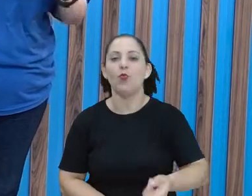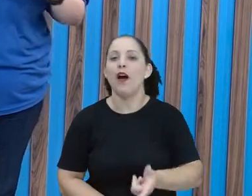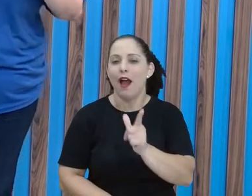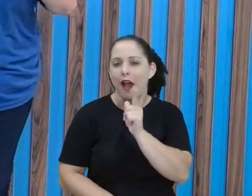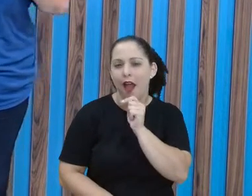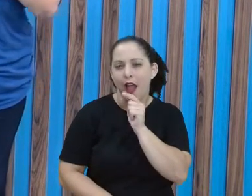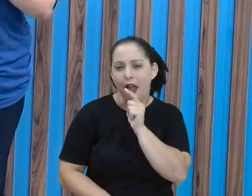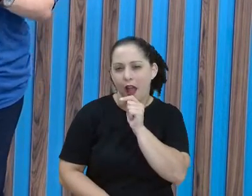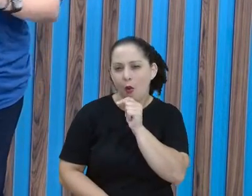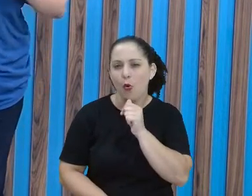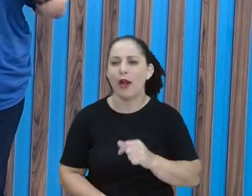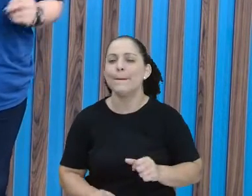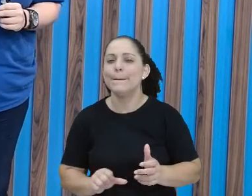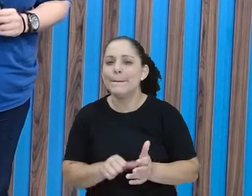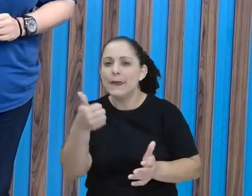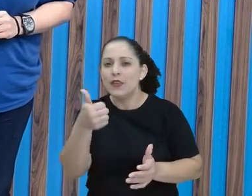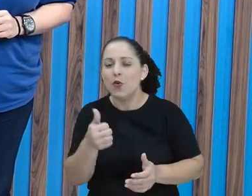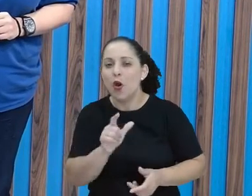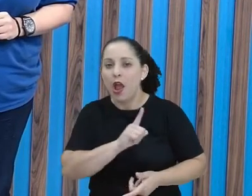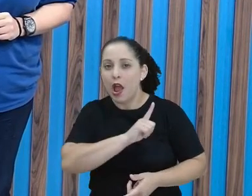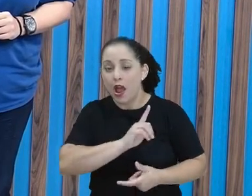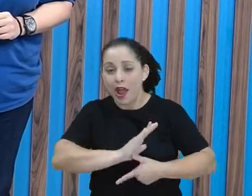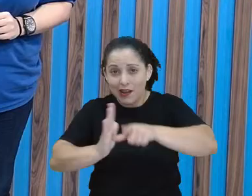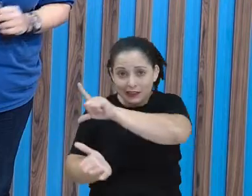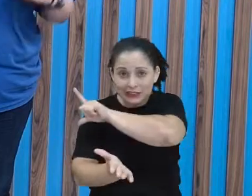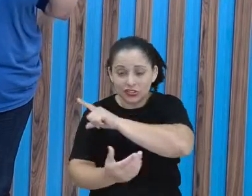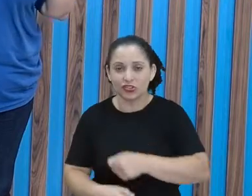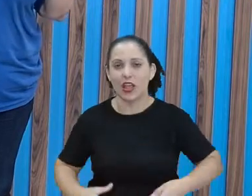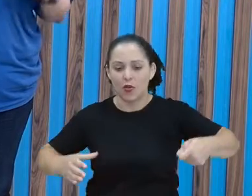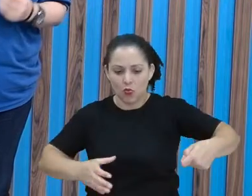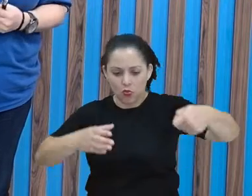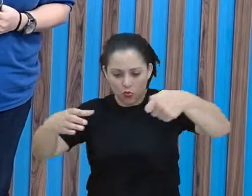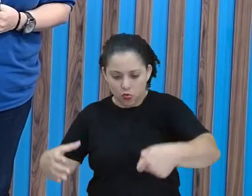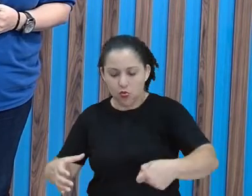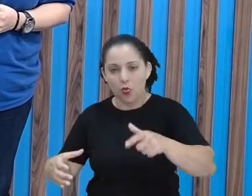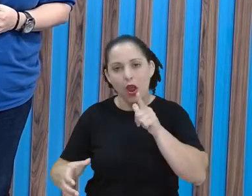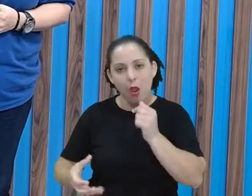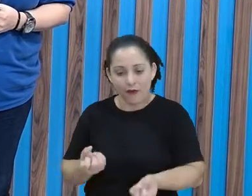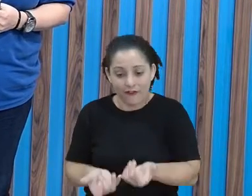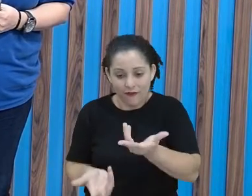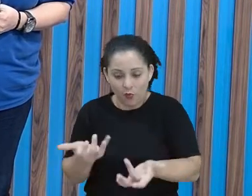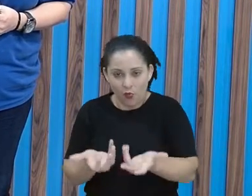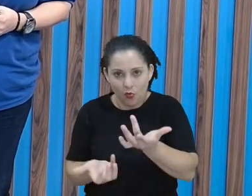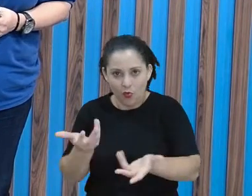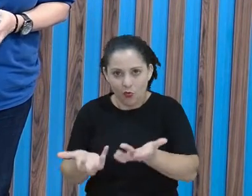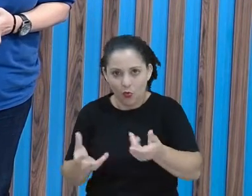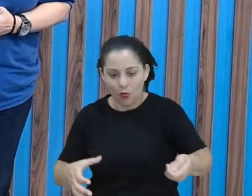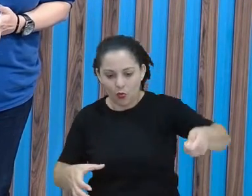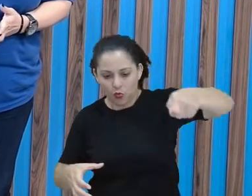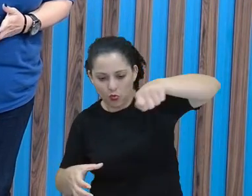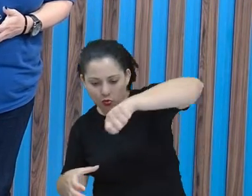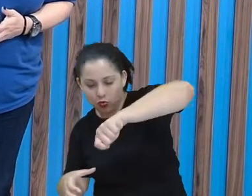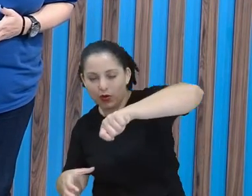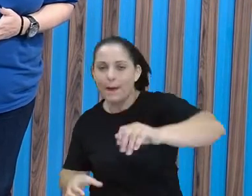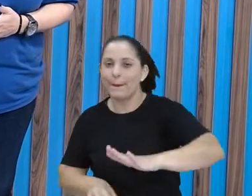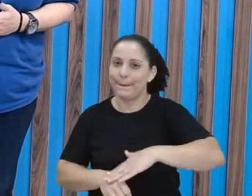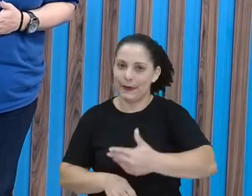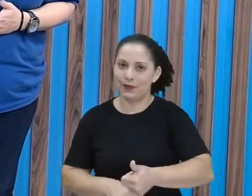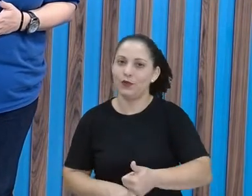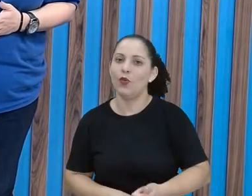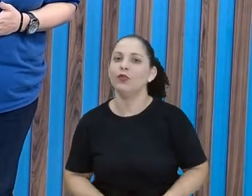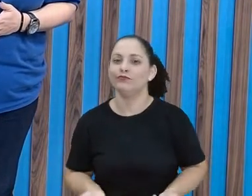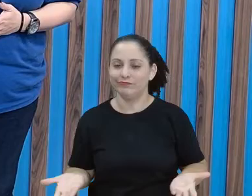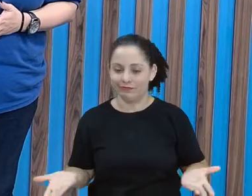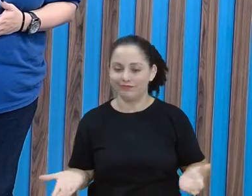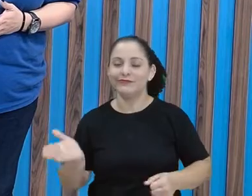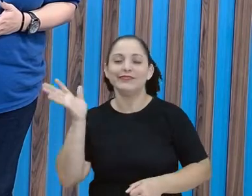torneira, você vai lá, dá uma fervidinha naquela água, tá certo? Para matar os micro-organismos, tá bom? Então, é isso, gente. Que